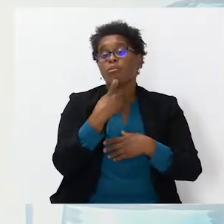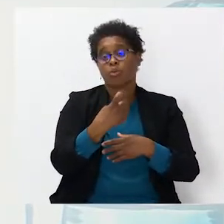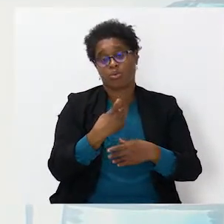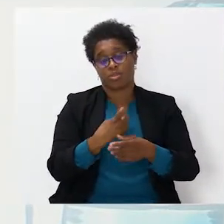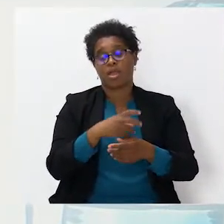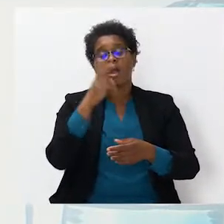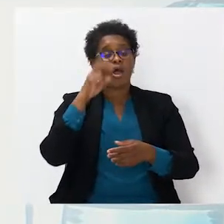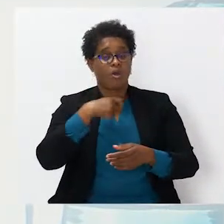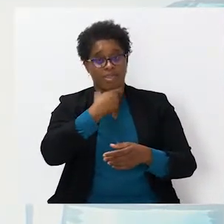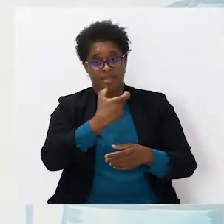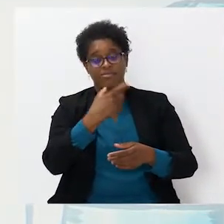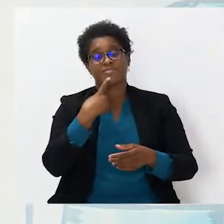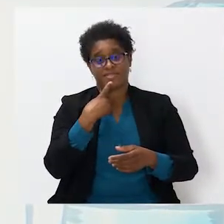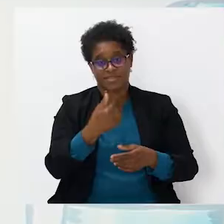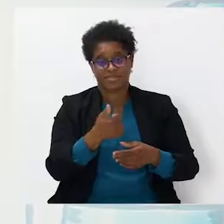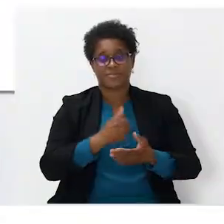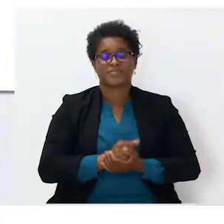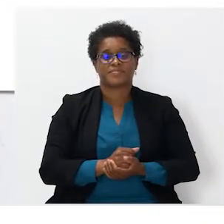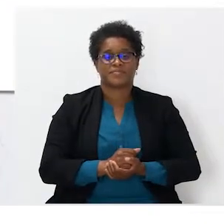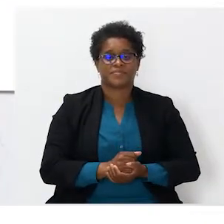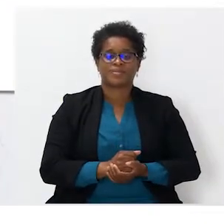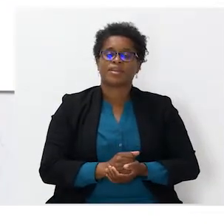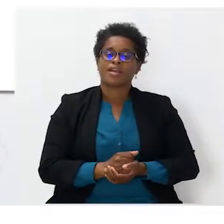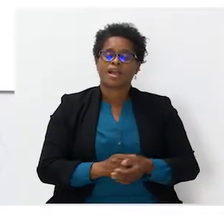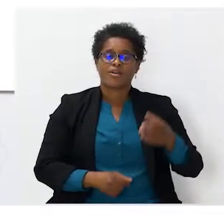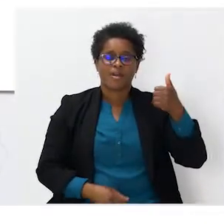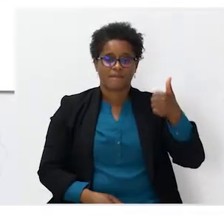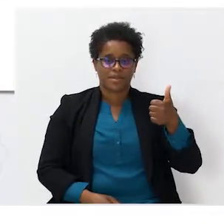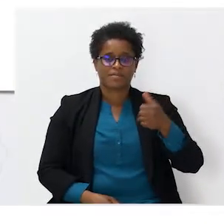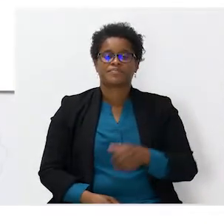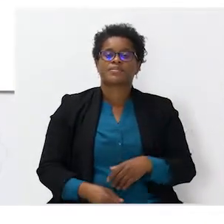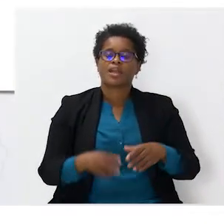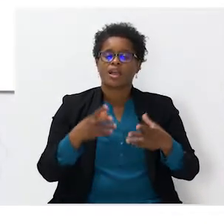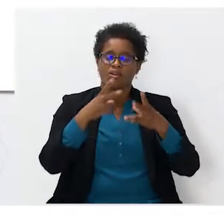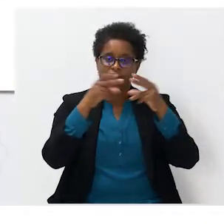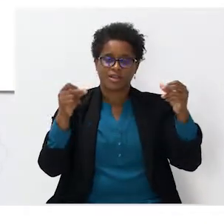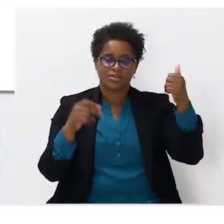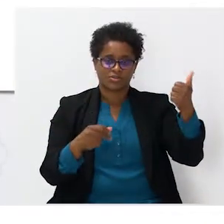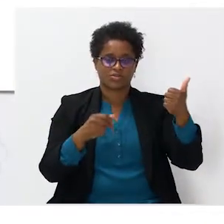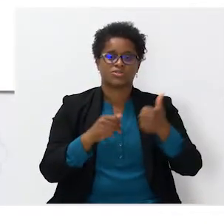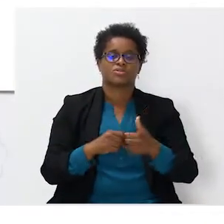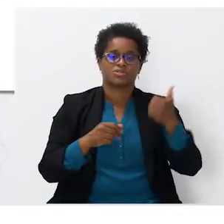ao neto, certo? E na linha B, agora a segunda frase.